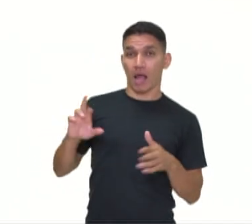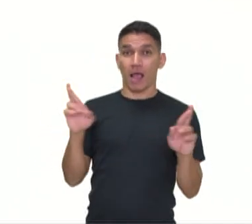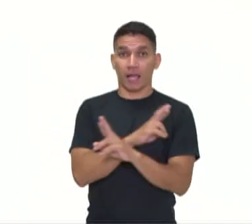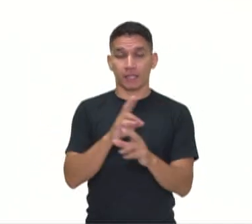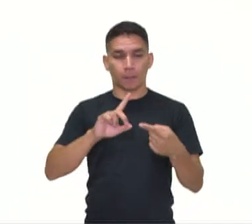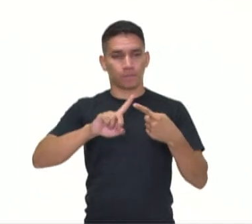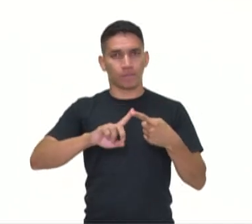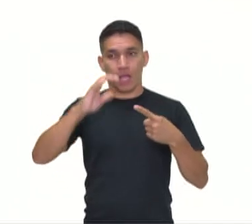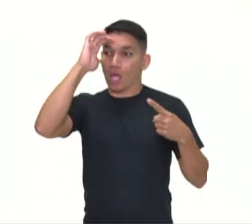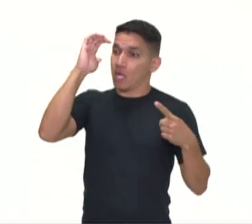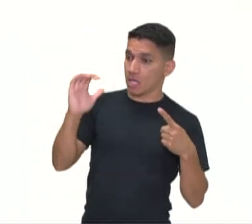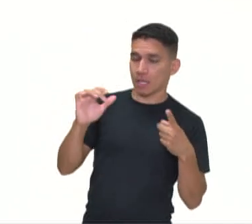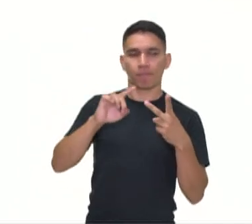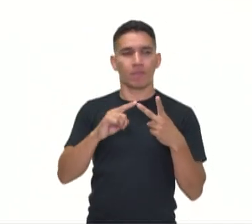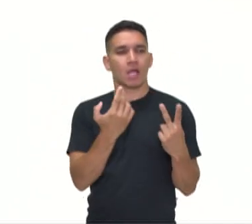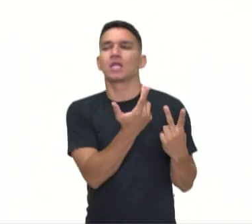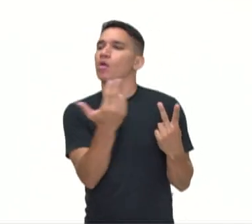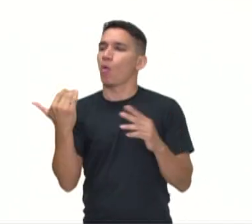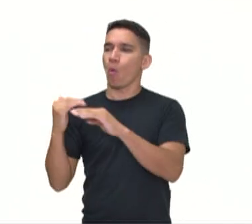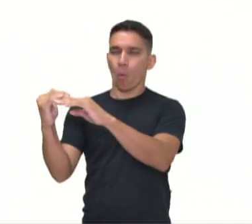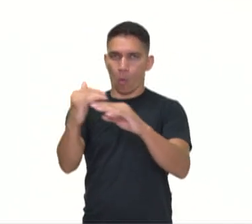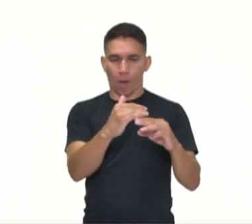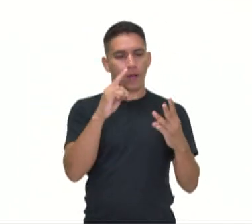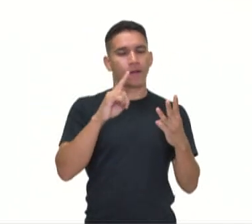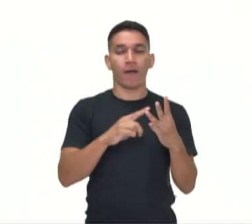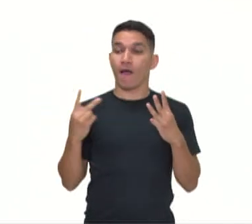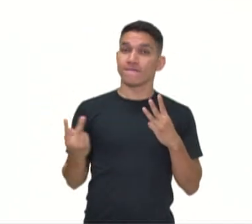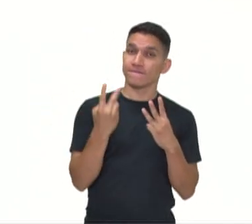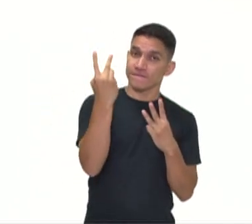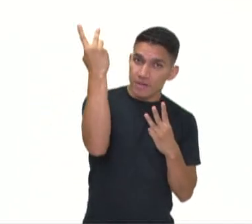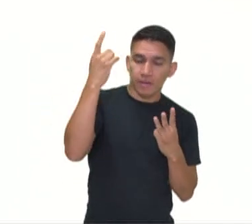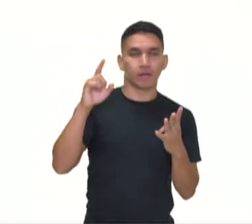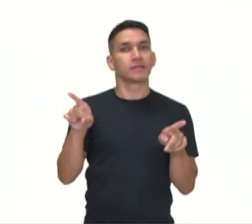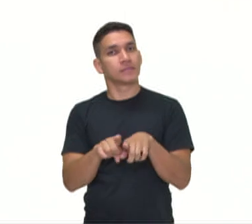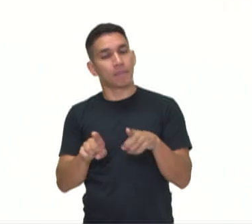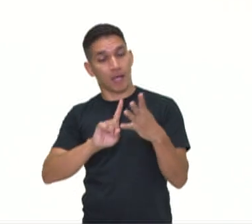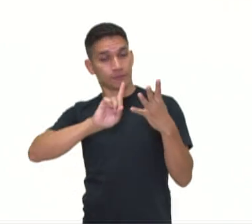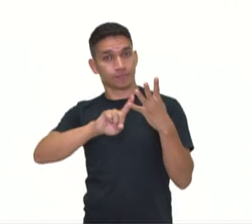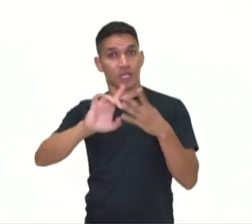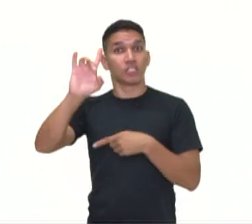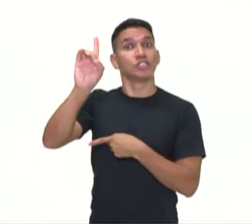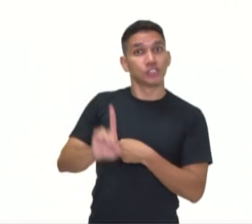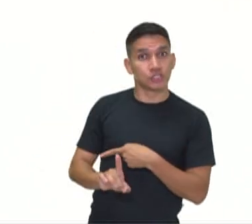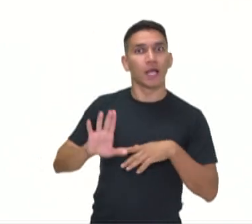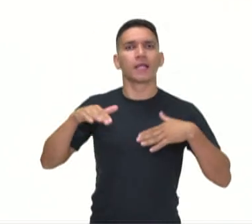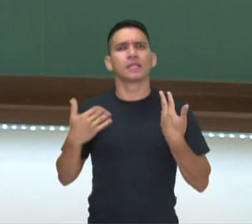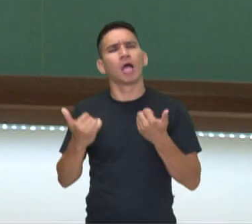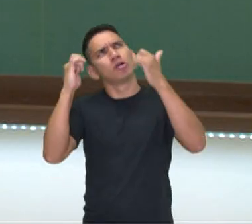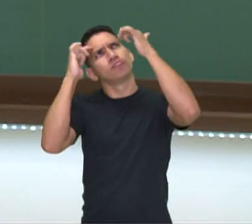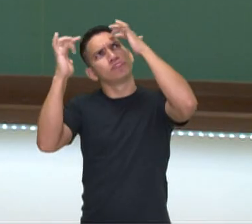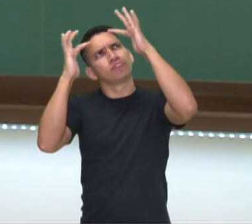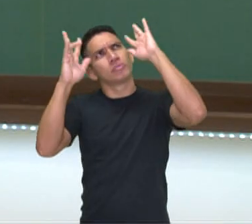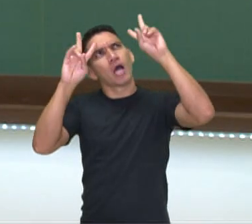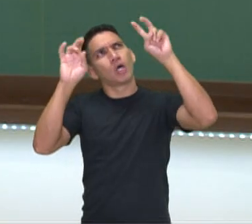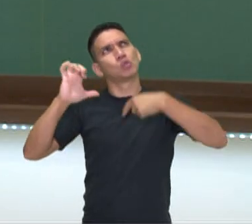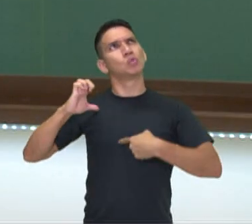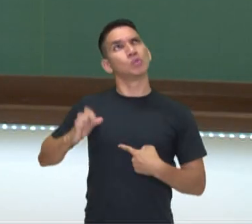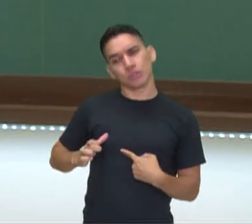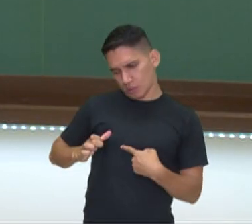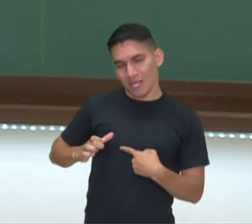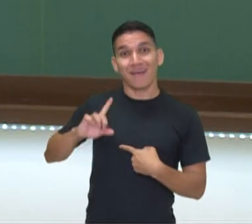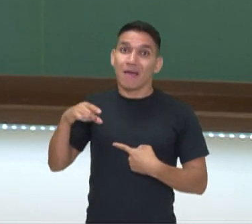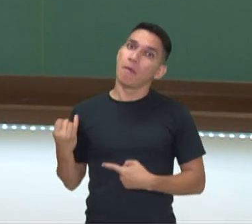a igualdade, a questão dos valores e também os direitos. Refletir sobre a ética é